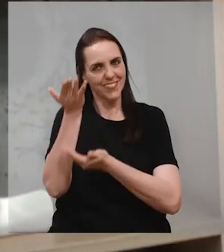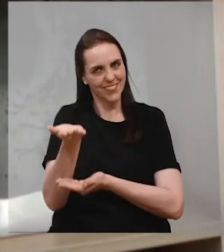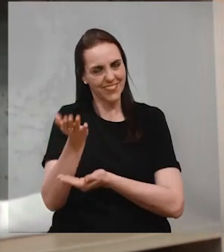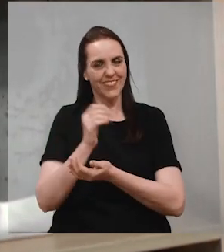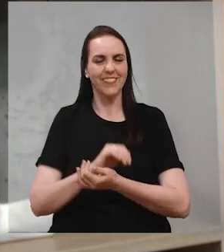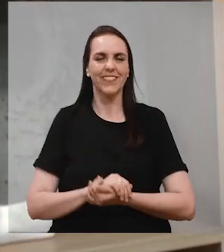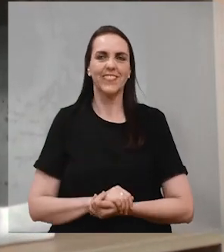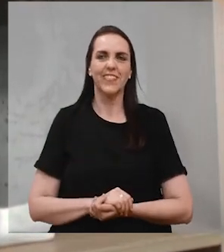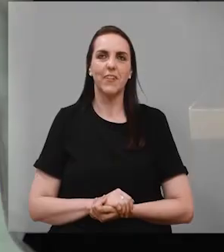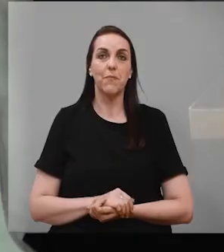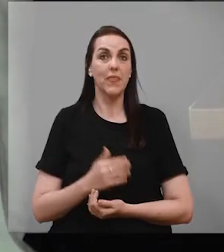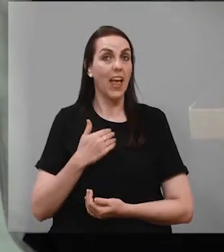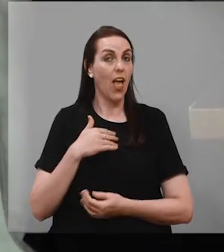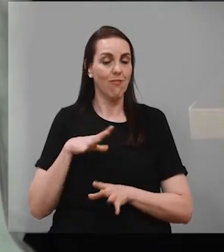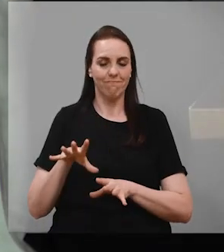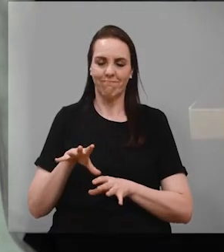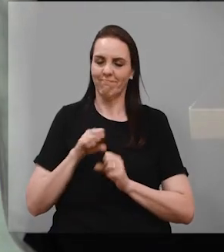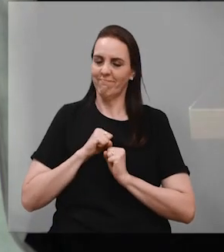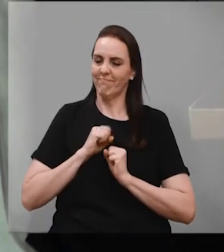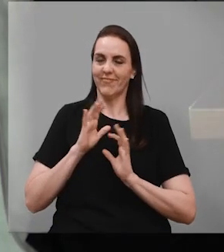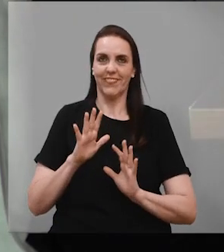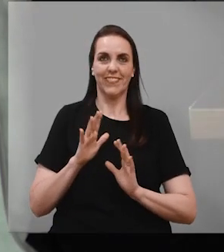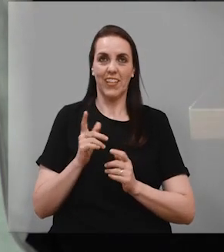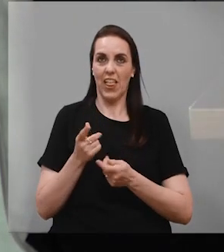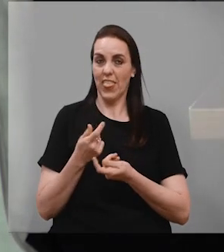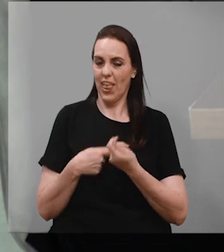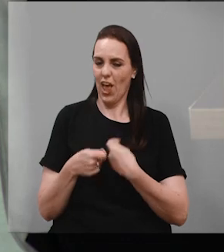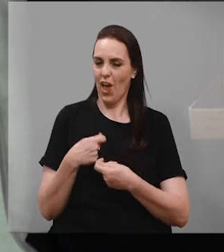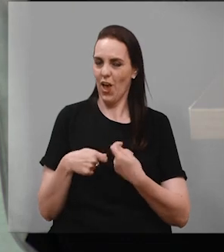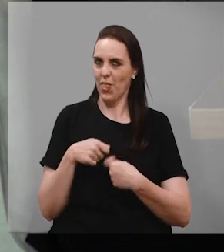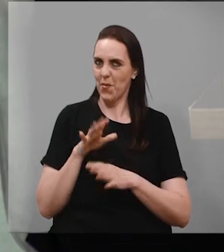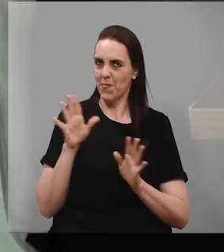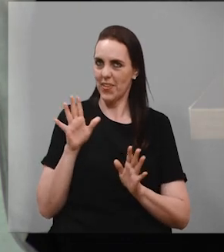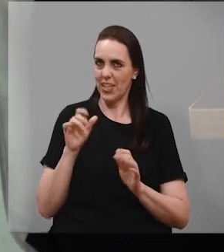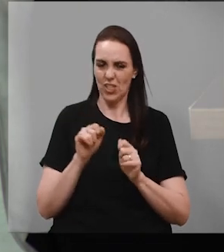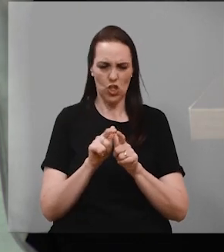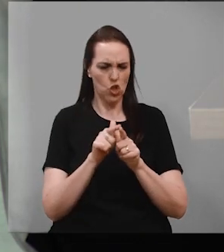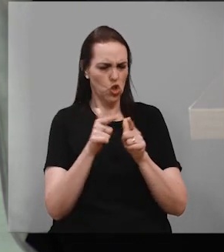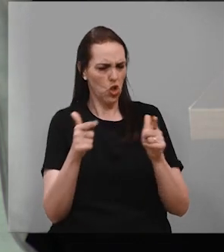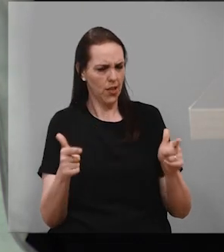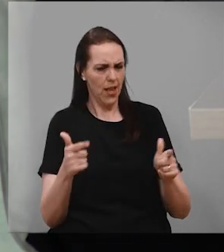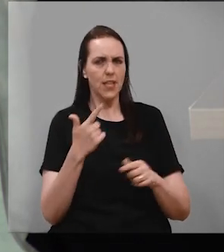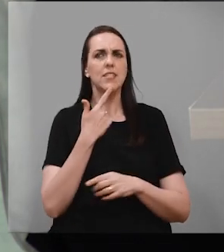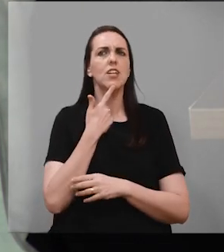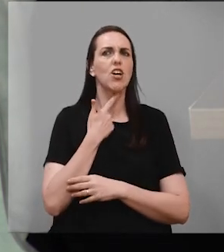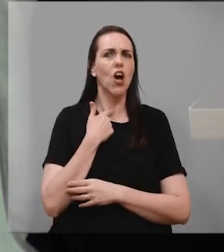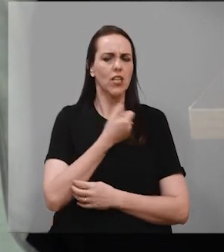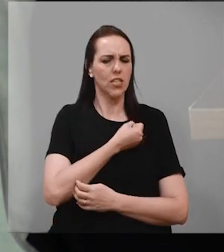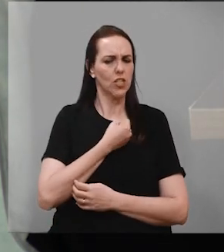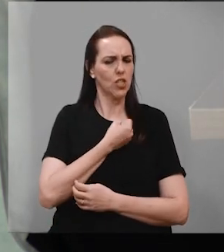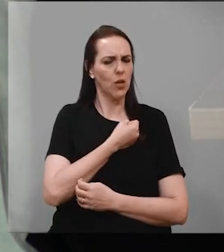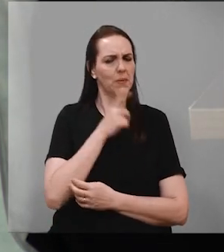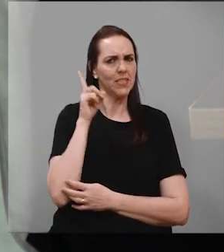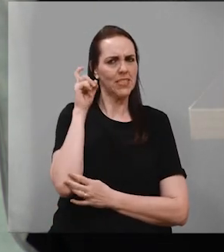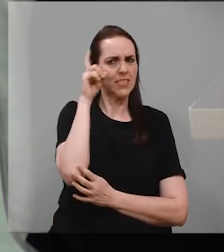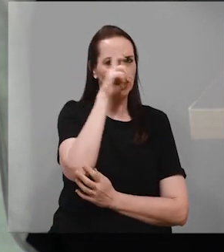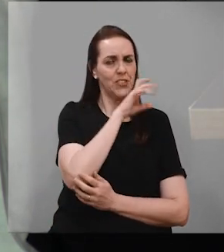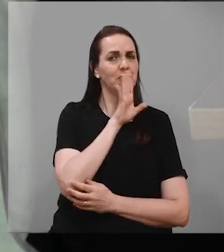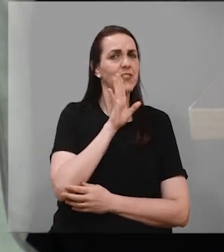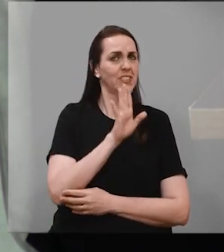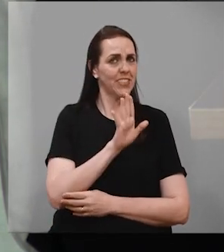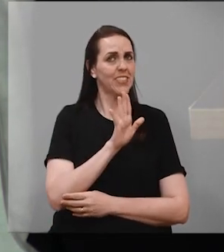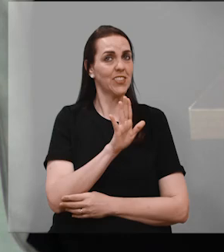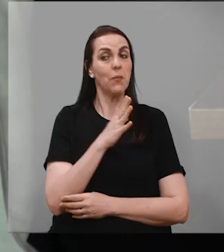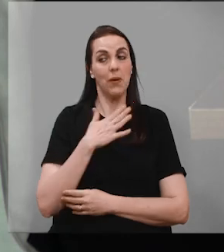os números pra gente. Eu sou muito apegada, eu pareço uma economista, né? Jornalista que gosta de números, né? É difícil,